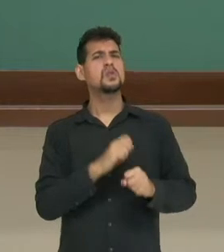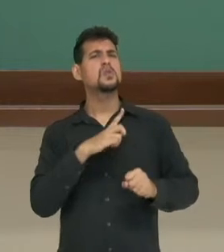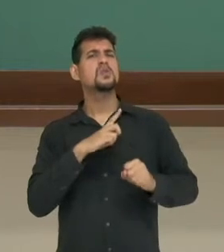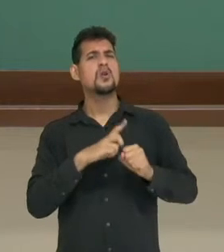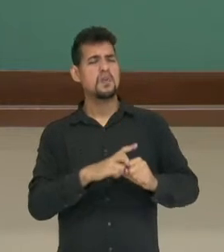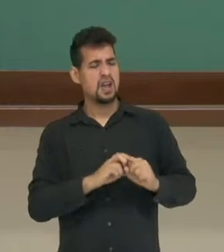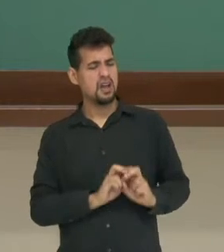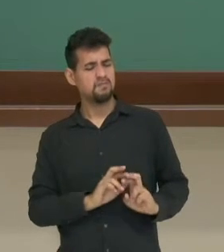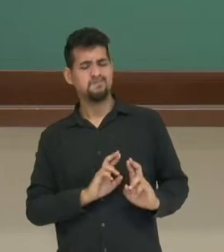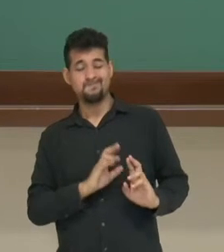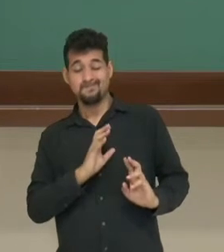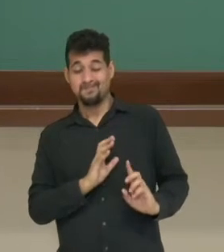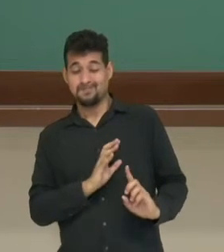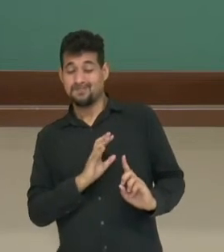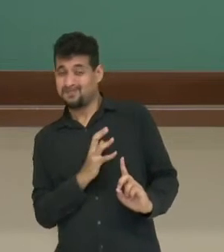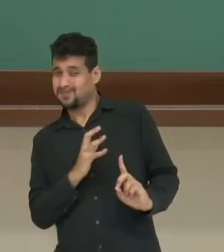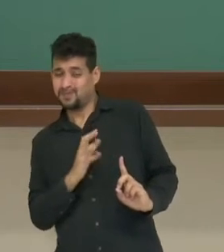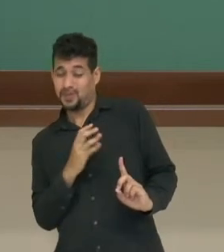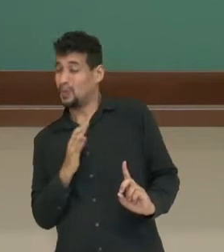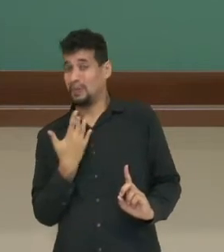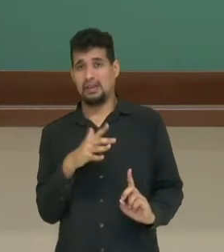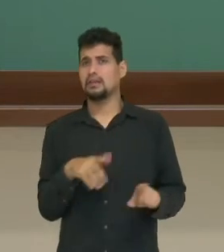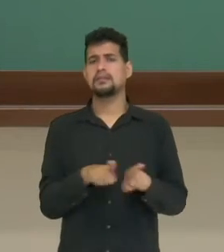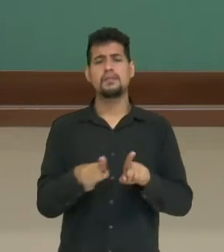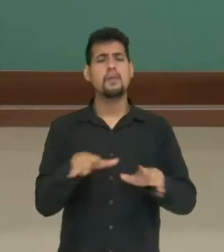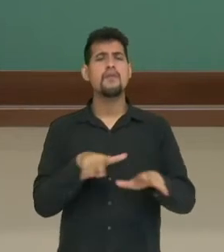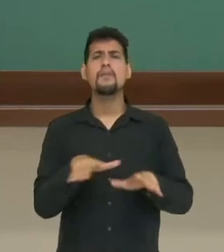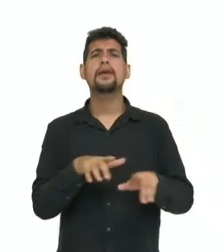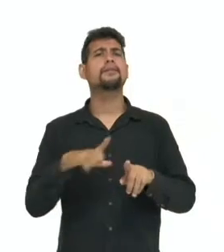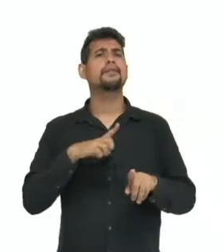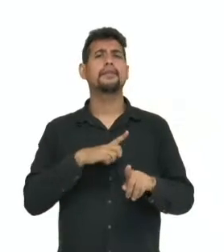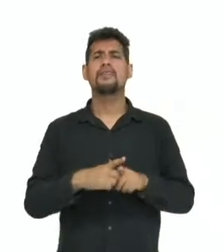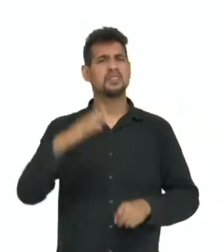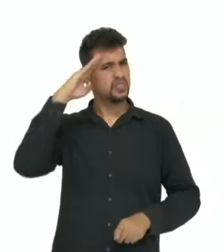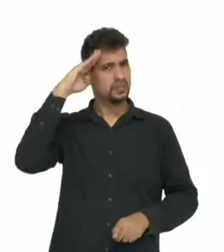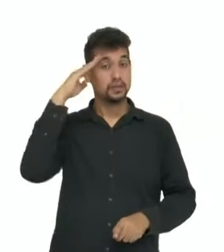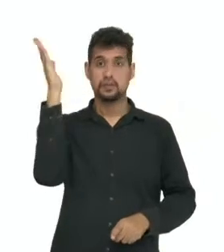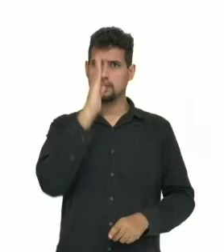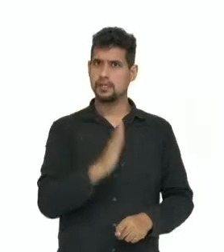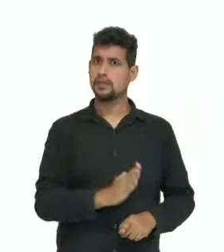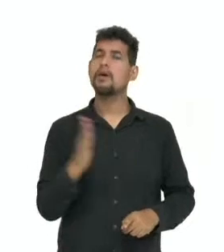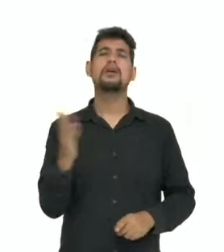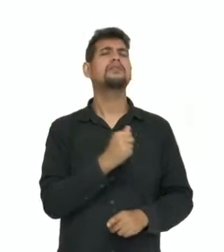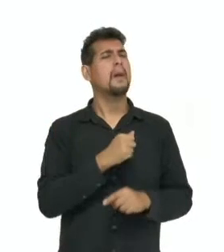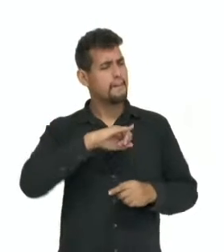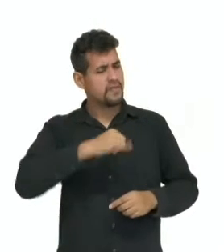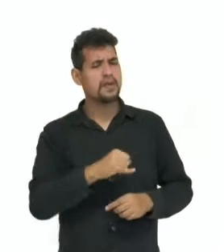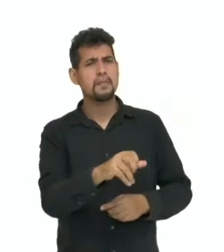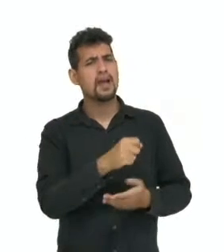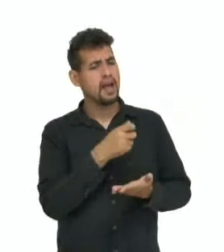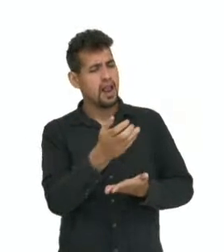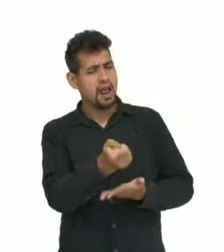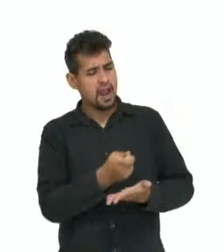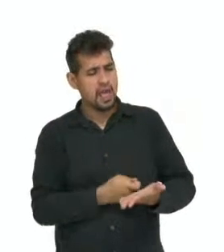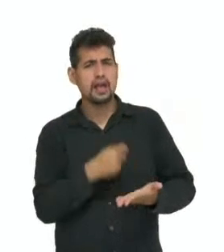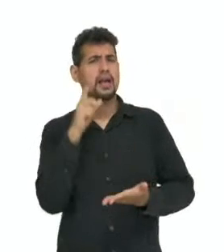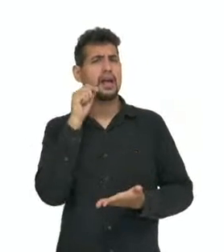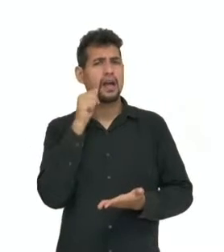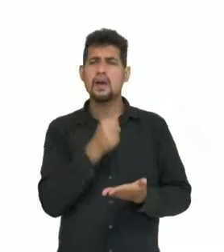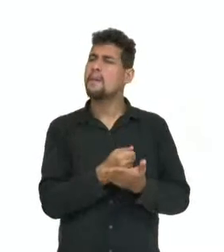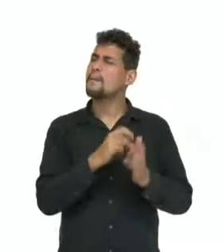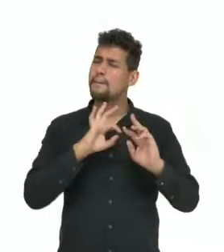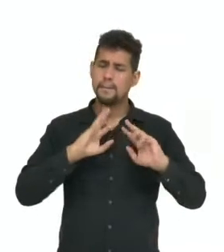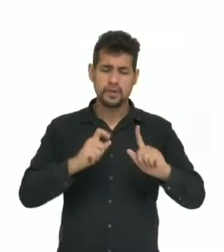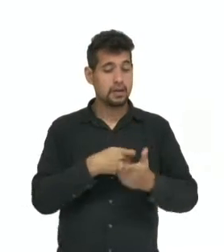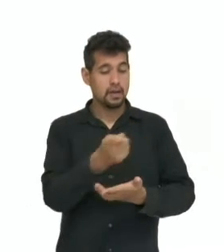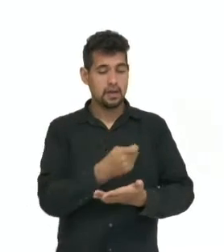ditadura civil-militar no Brasil, os movimentos de resistência. Portanto, venha com lápis, caderno, caneta, venha com a gente para essa